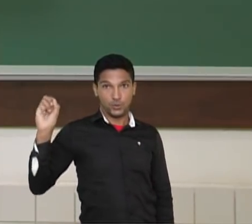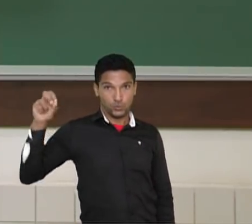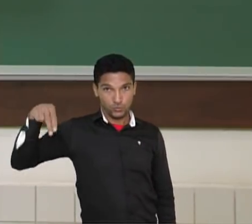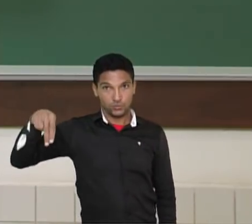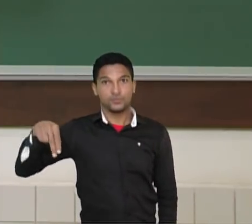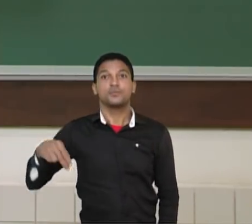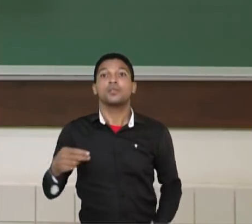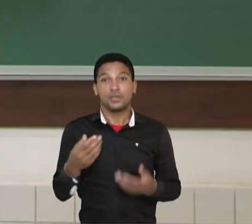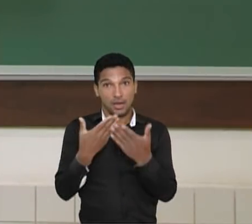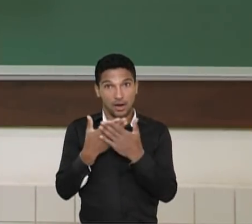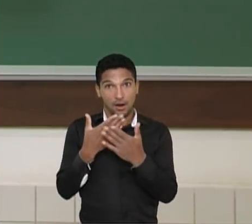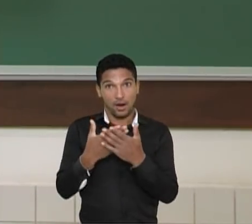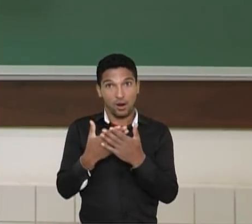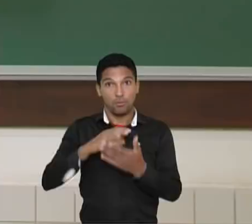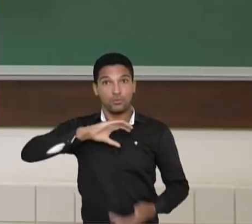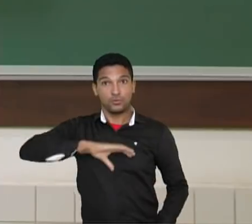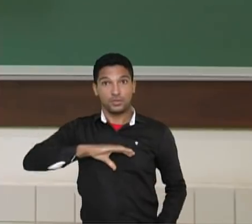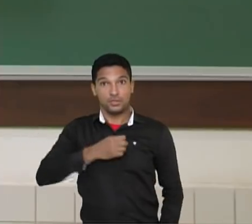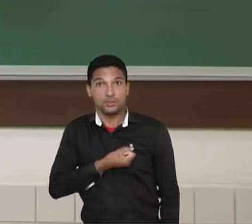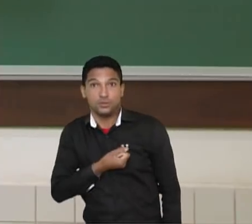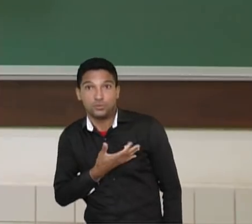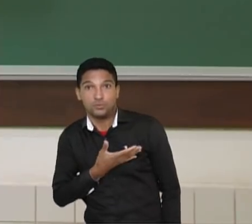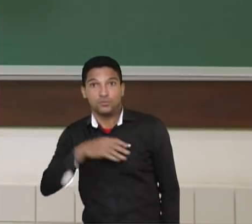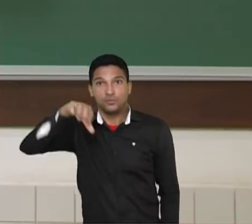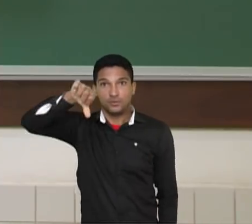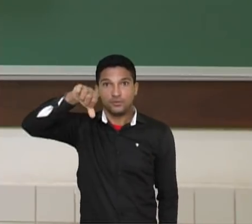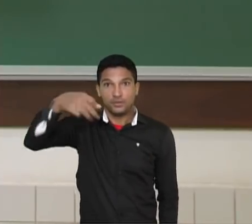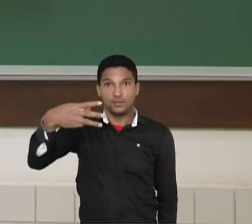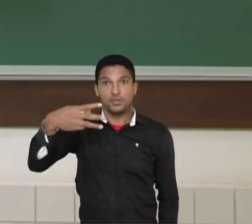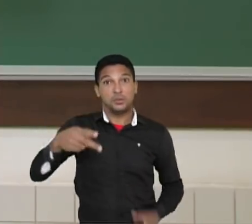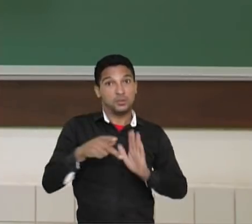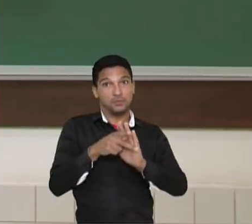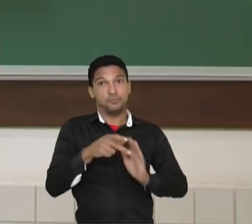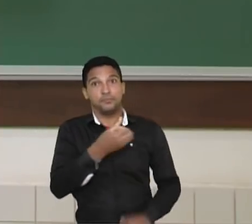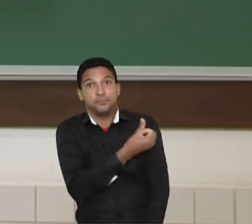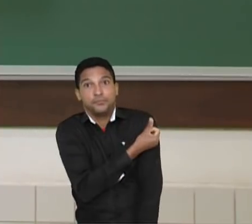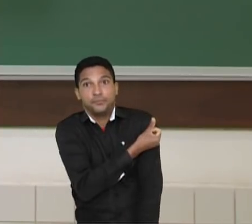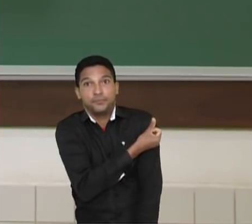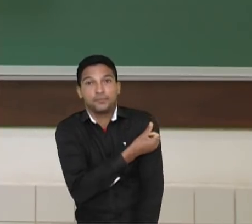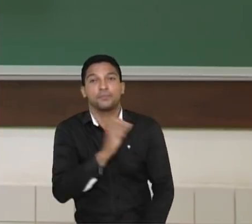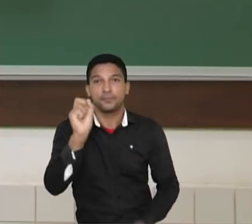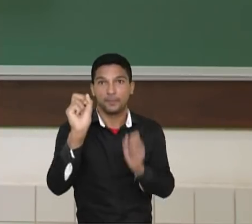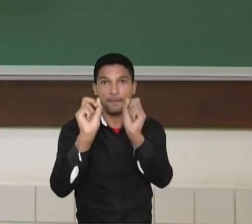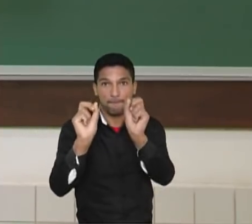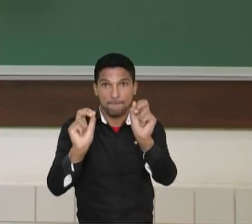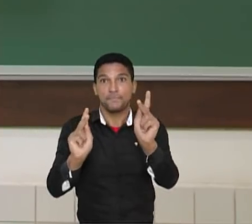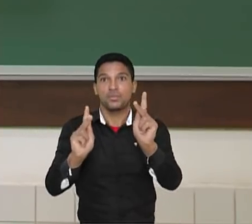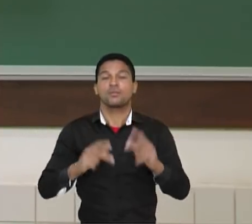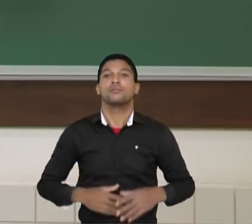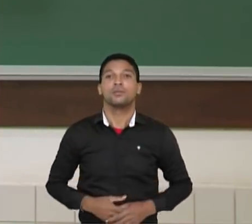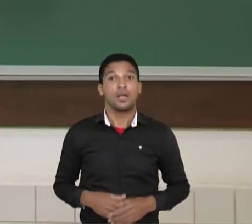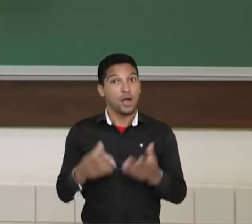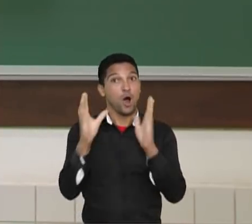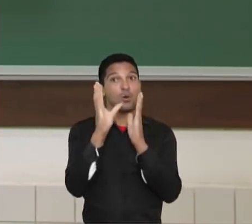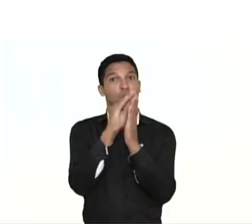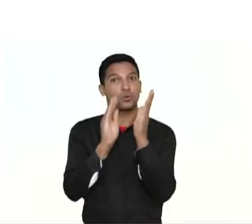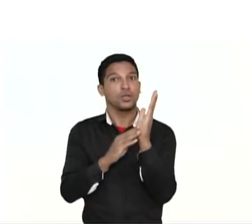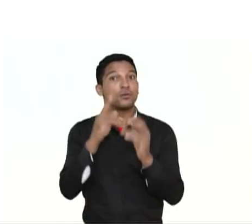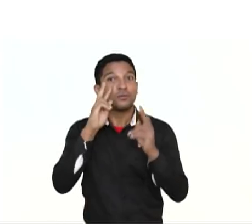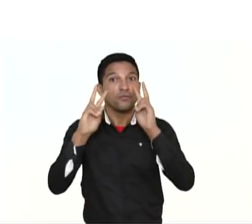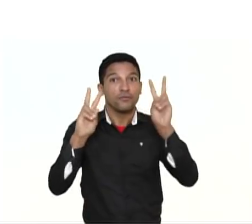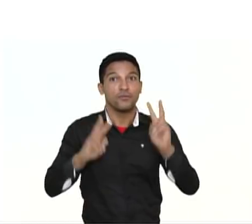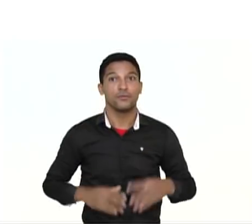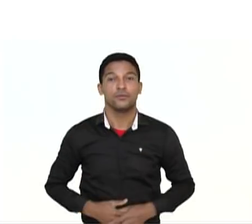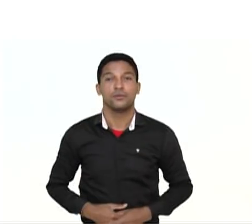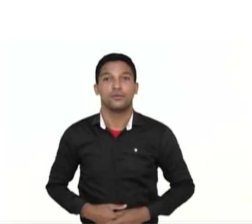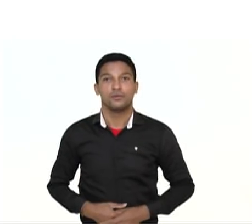número 93 do sexto ano, ok? Então acompanhe agora comigo quais são os conteúdos relacionados a esta aula,